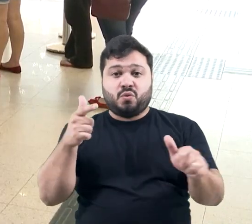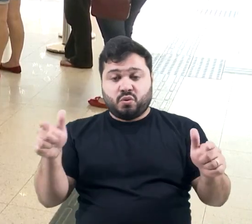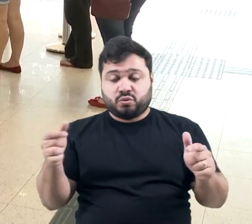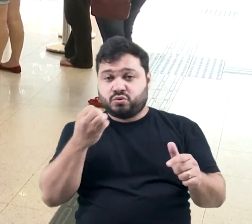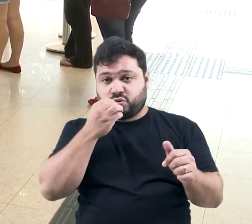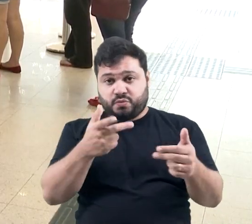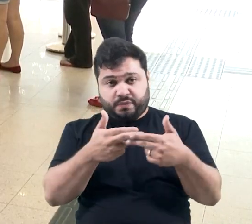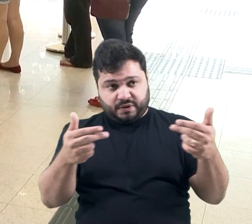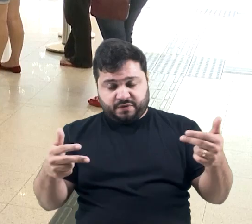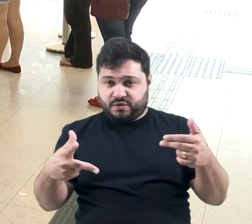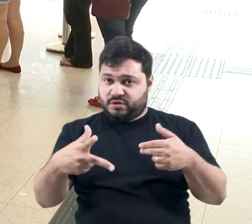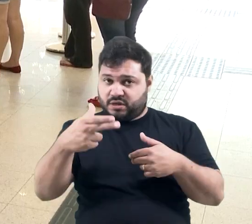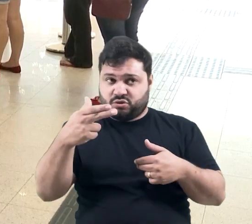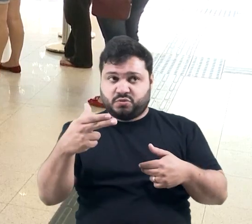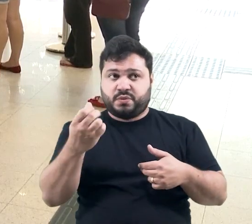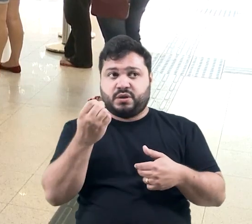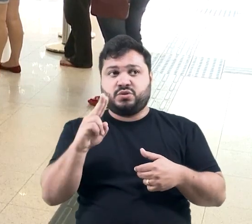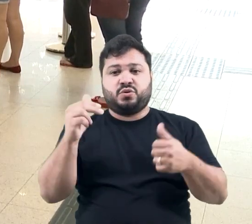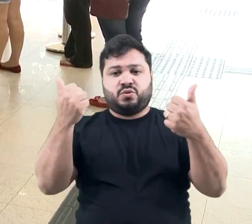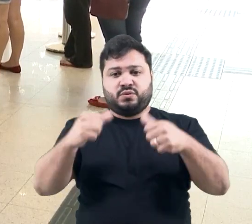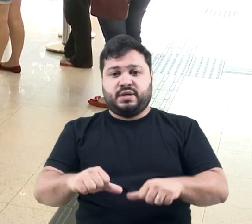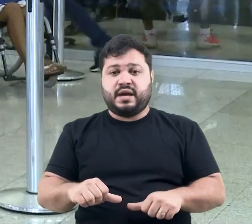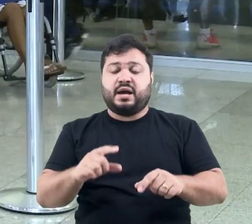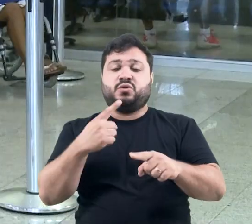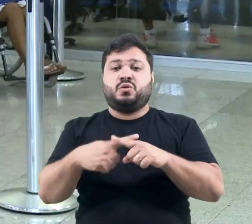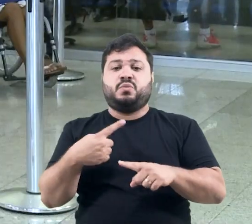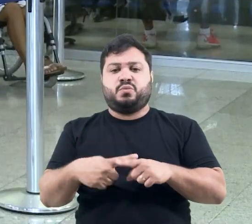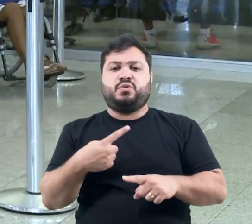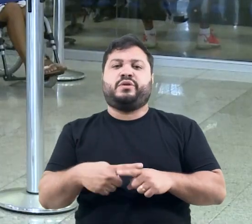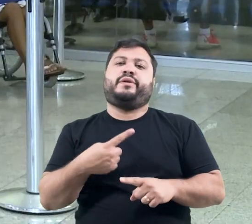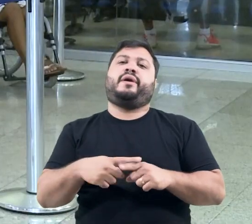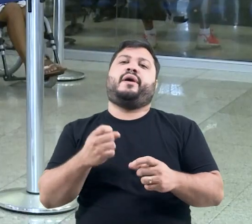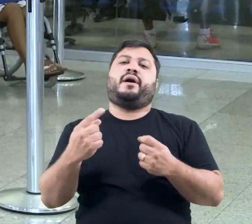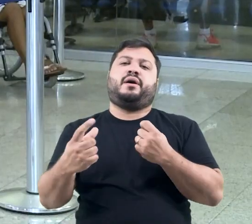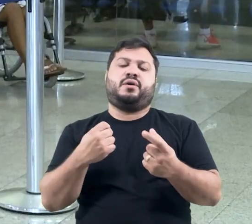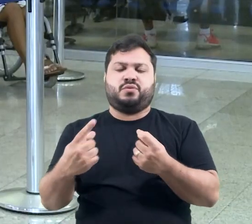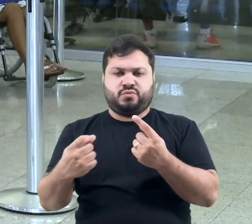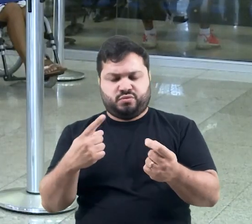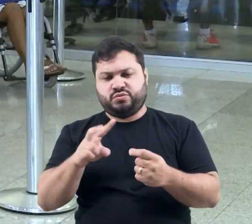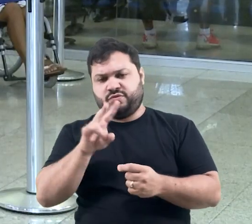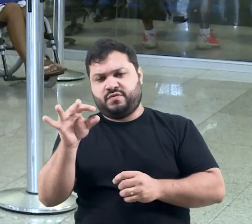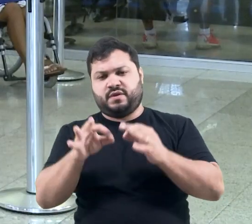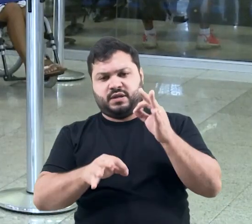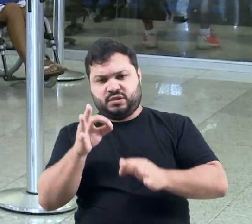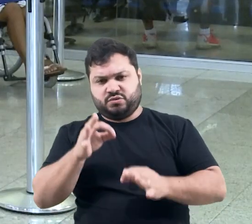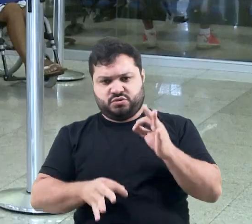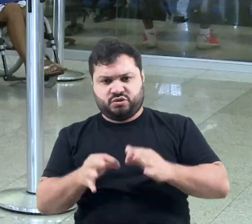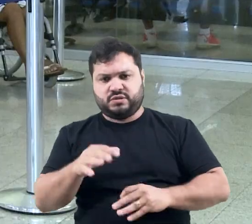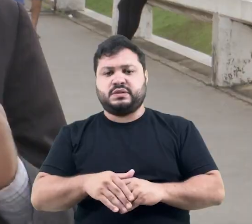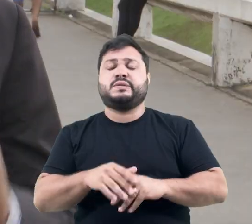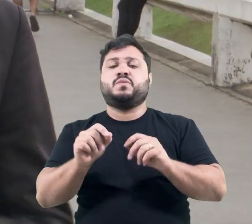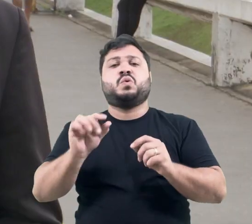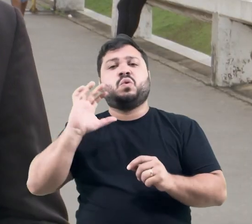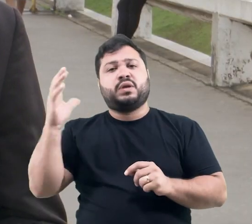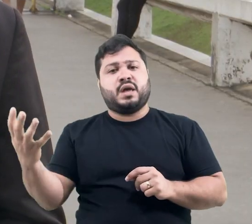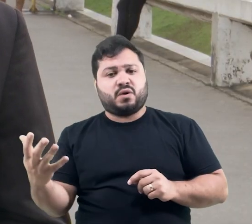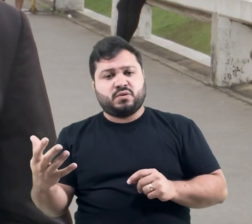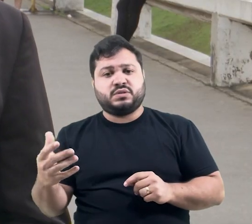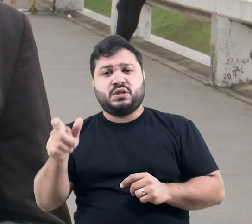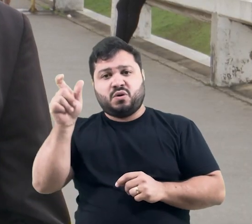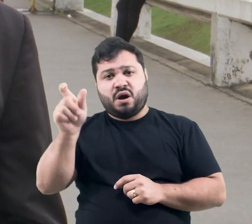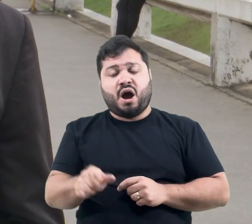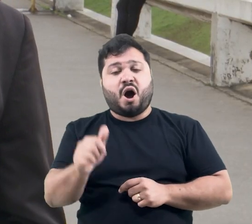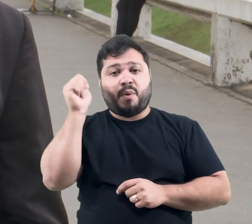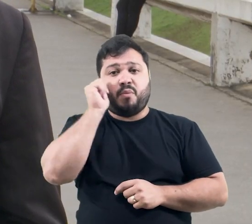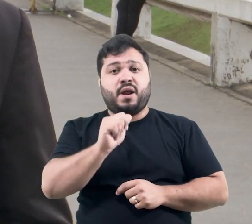outros, esse benefício é suspenso ou negado, razão pela qual alguns casos vão parar na Justiça. Foi o que aconteceu